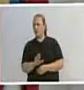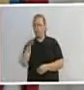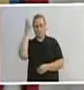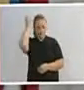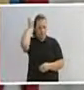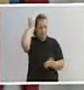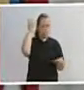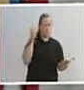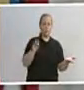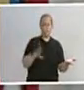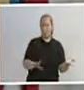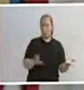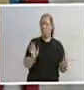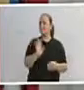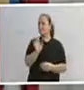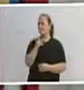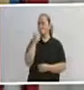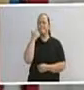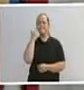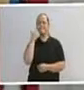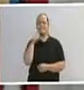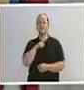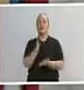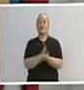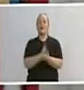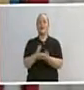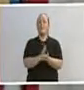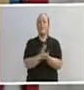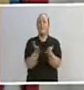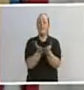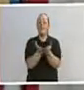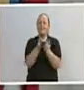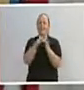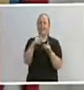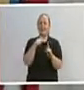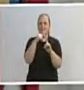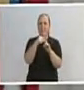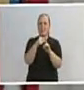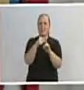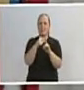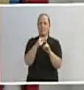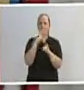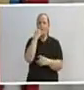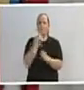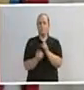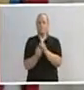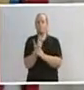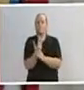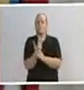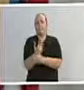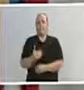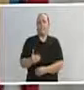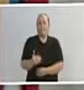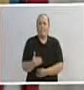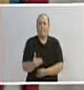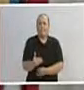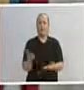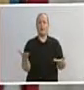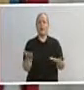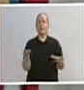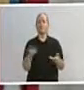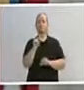Vejamos nós temos algumas igrejas cristãs que nasceram ontem, anteontem, e que hoje,